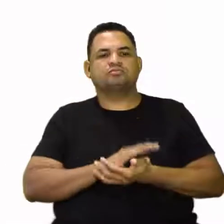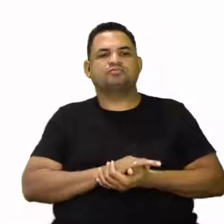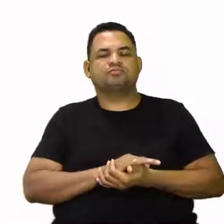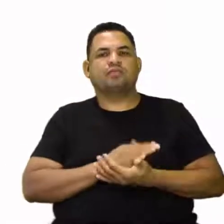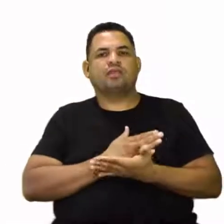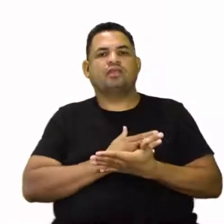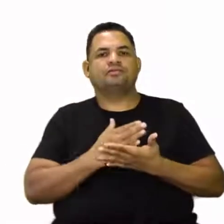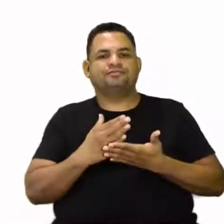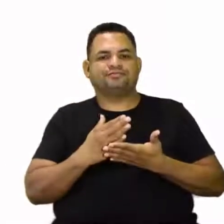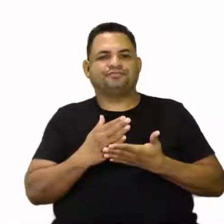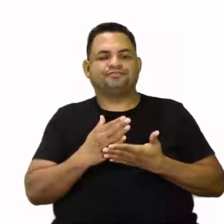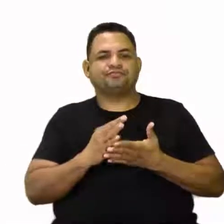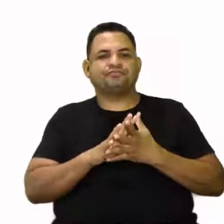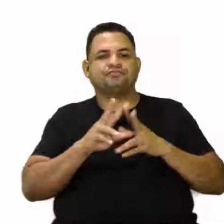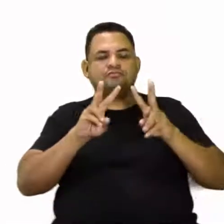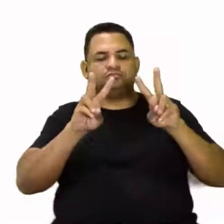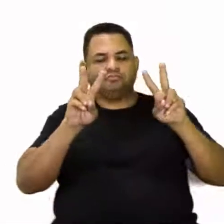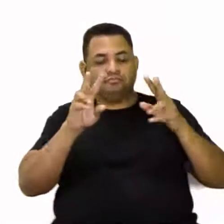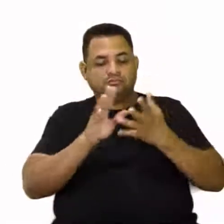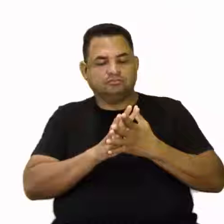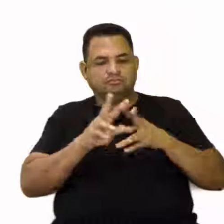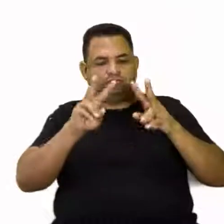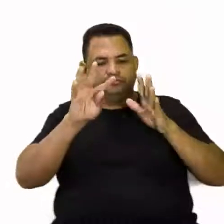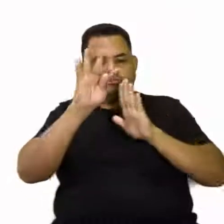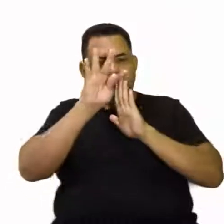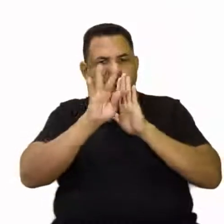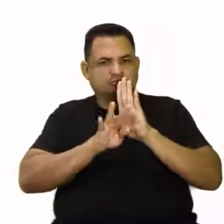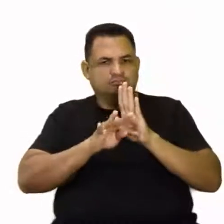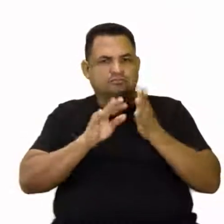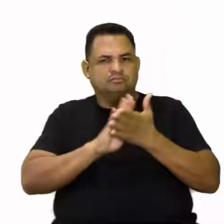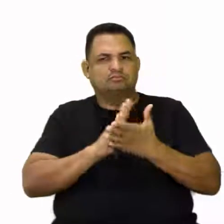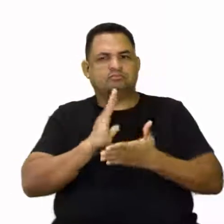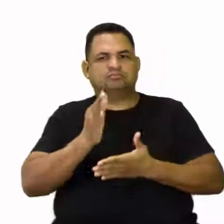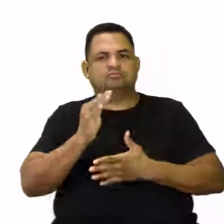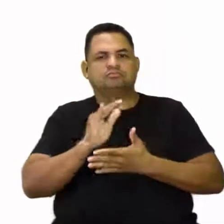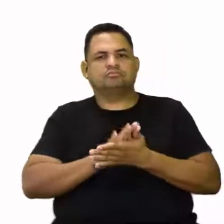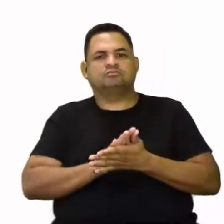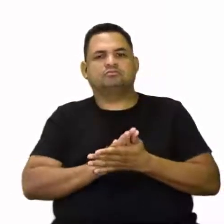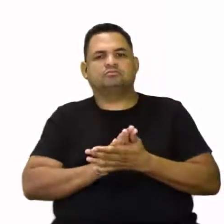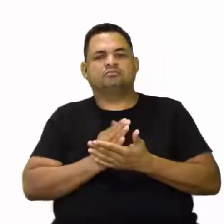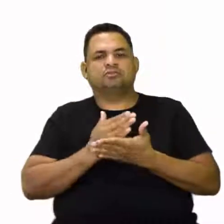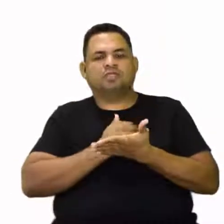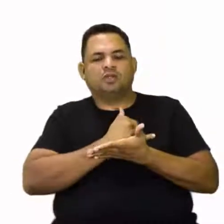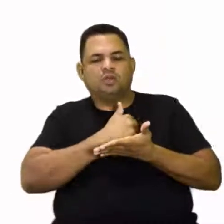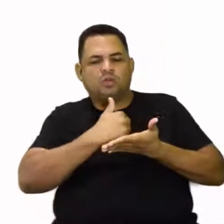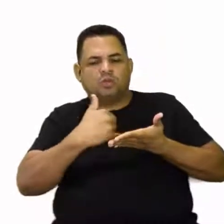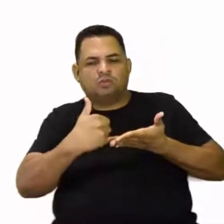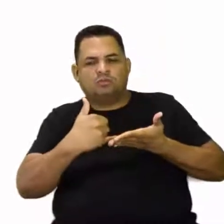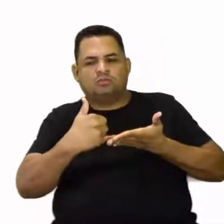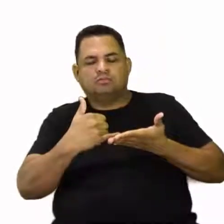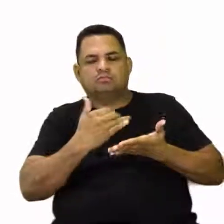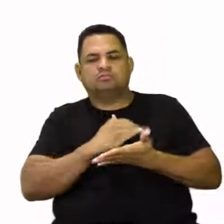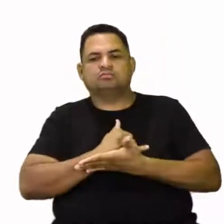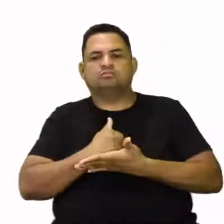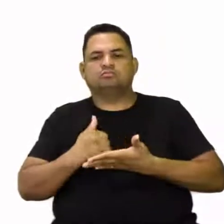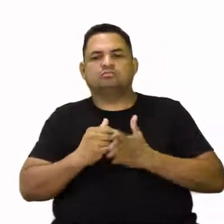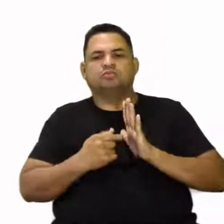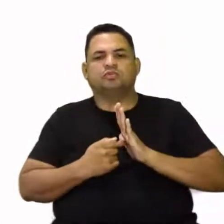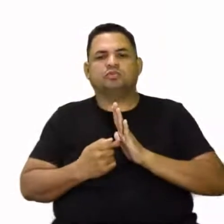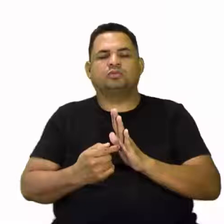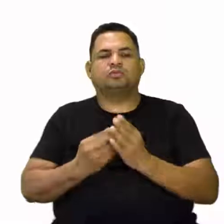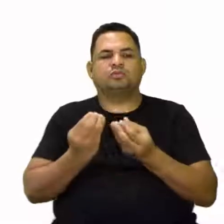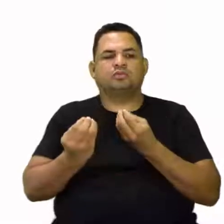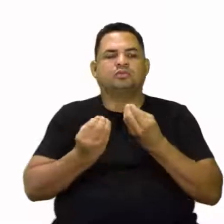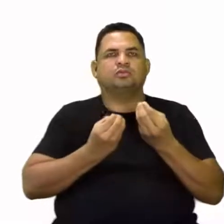no início mesmo do texto, lá ele já vem na sua introdução te dando a indicação